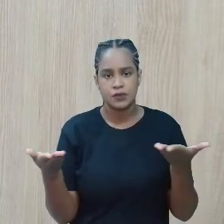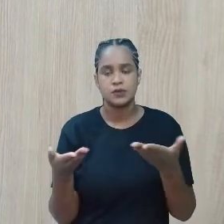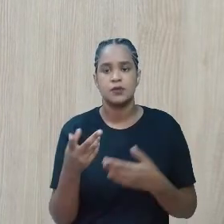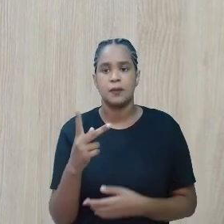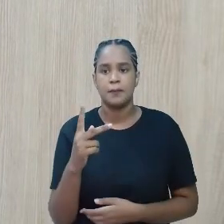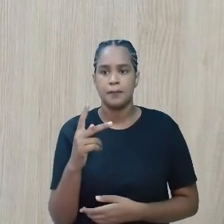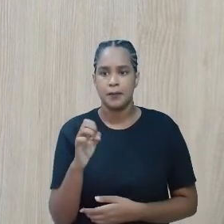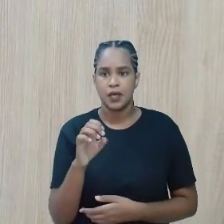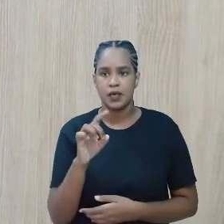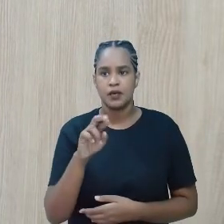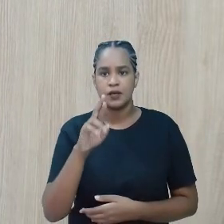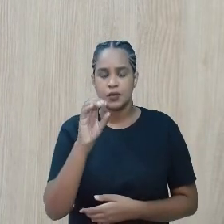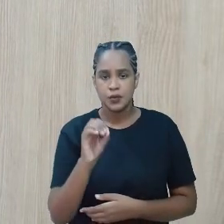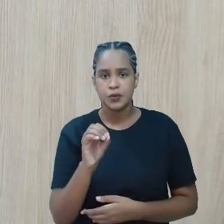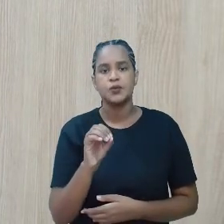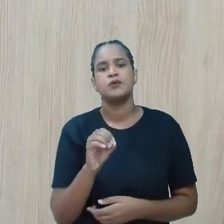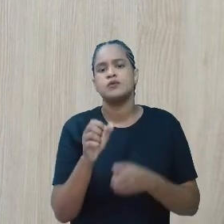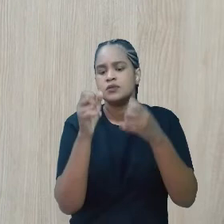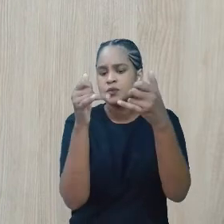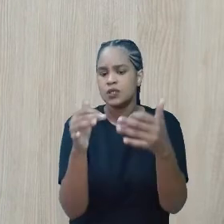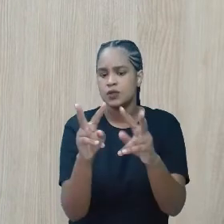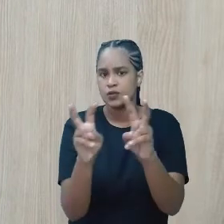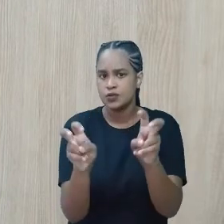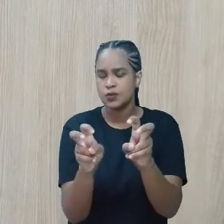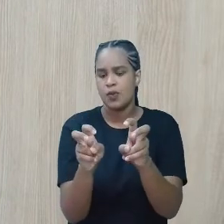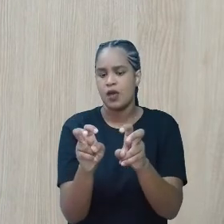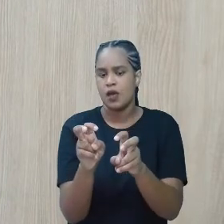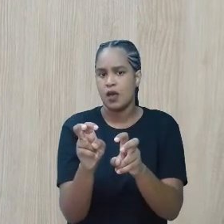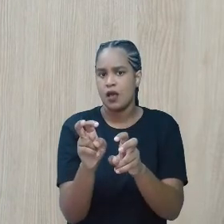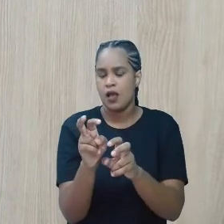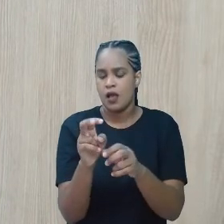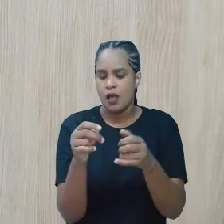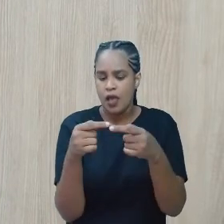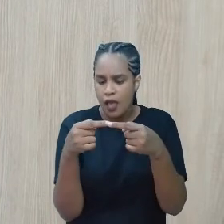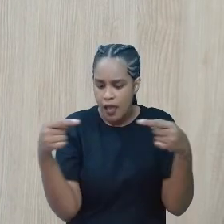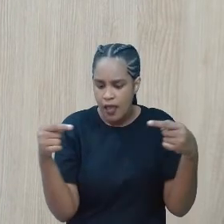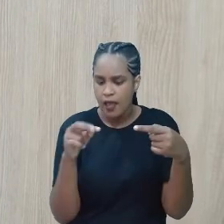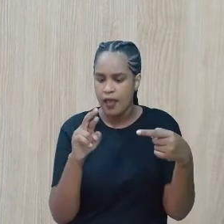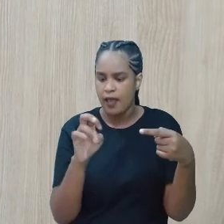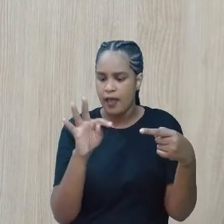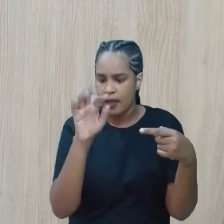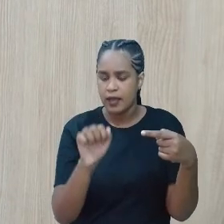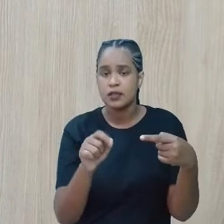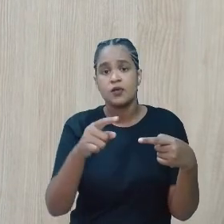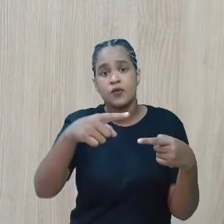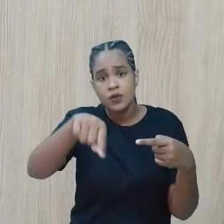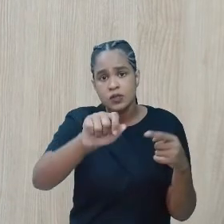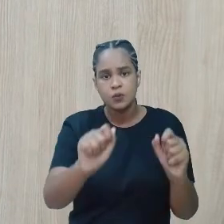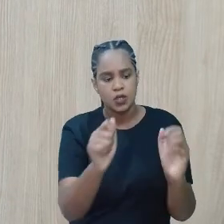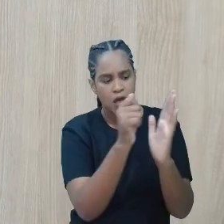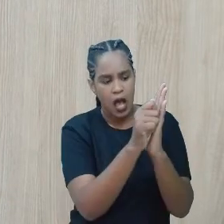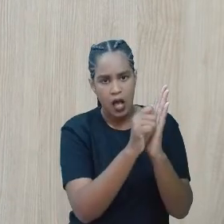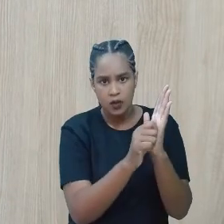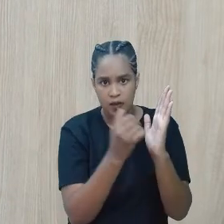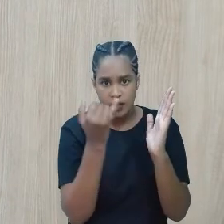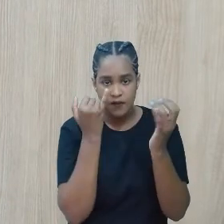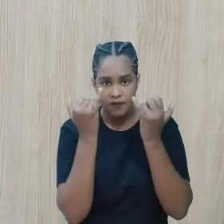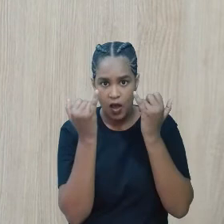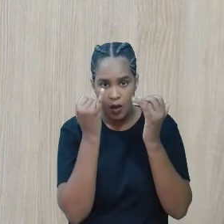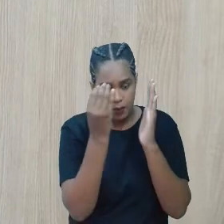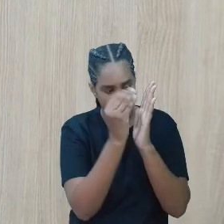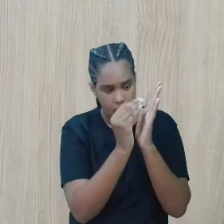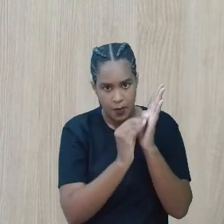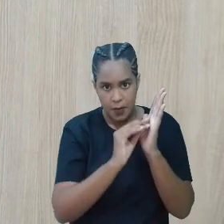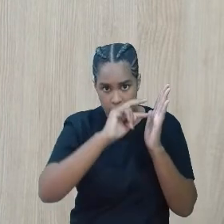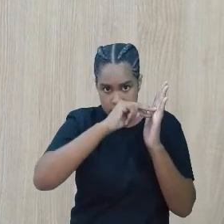sobre essa ideia das retas e tudo mais. Faz aquilo que eu falei, dá uma olhadinha aí no seu caderno, coloca as informações listadas